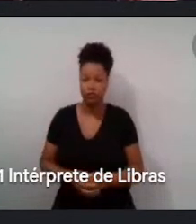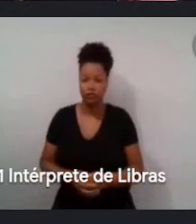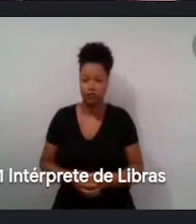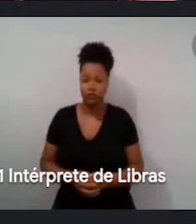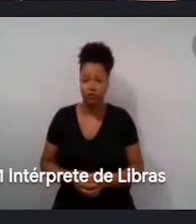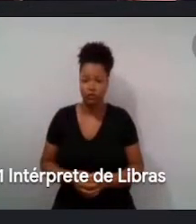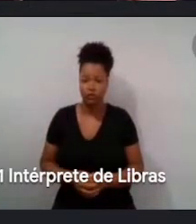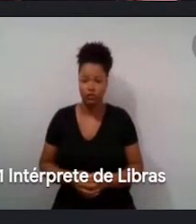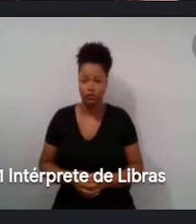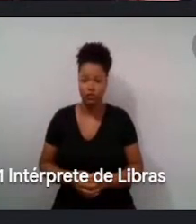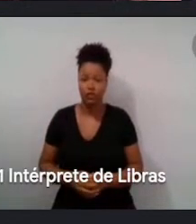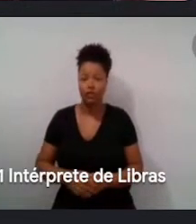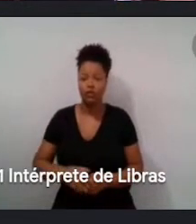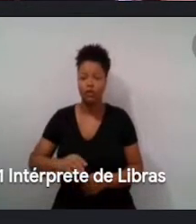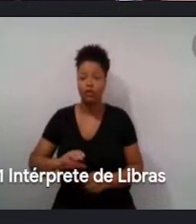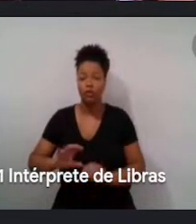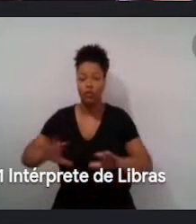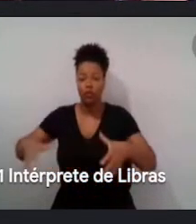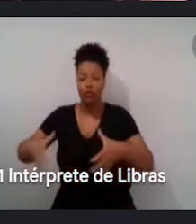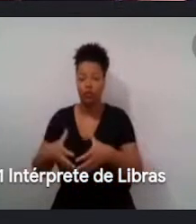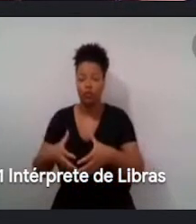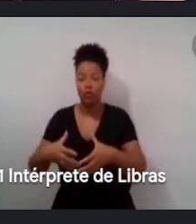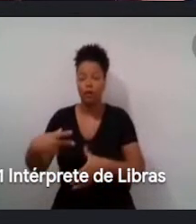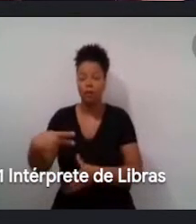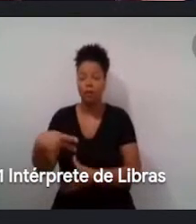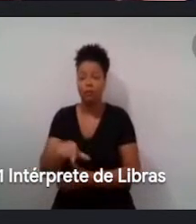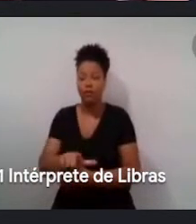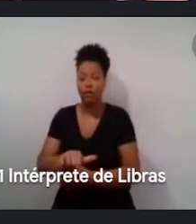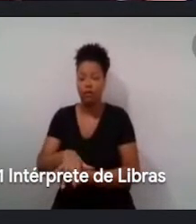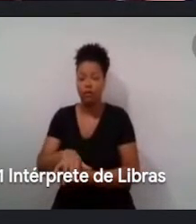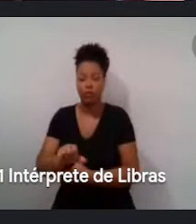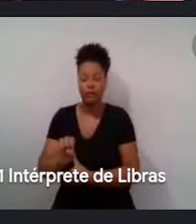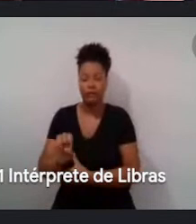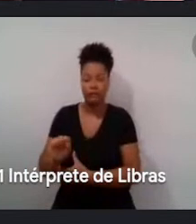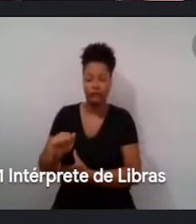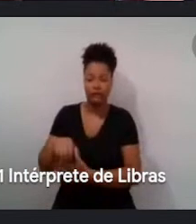É a coligação Palmas-San Melhora.